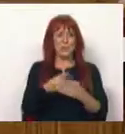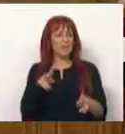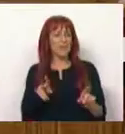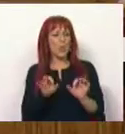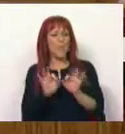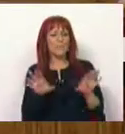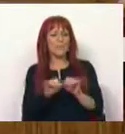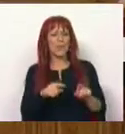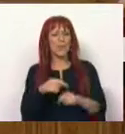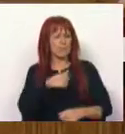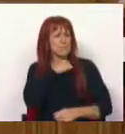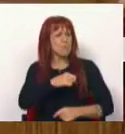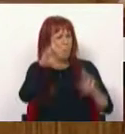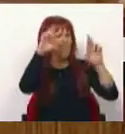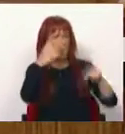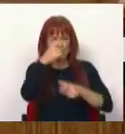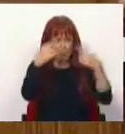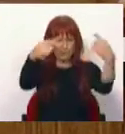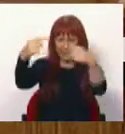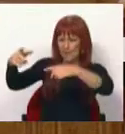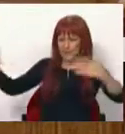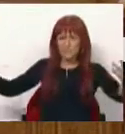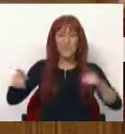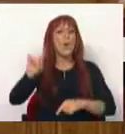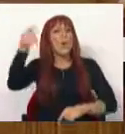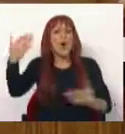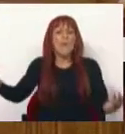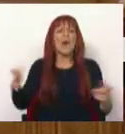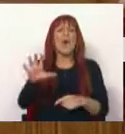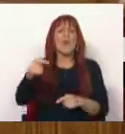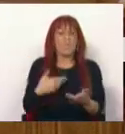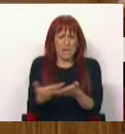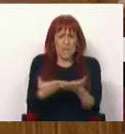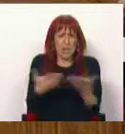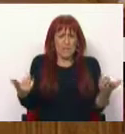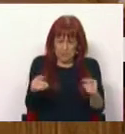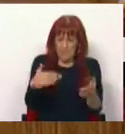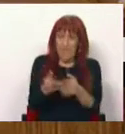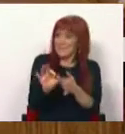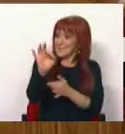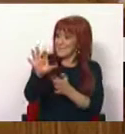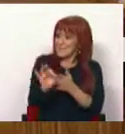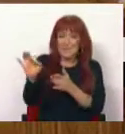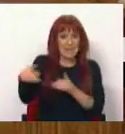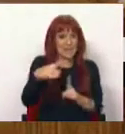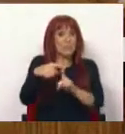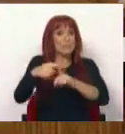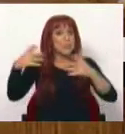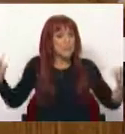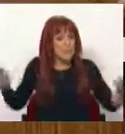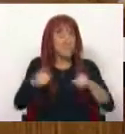encontro das justas e legítimas aspirações das pessoas, se não é quando a economia dá sinais